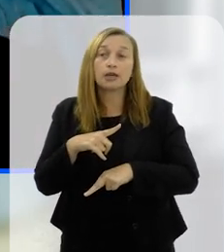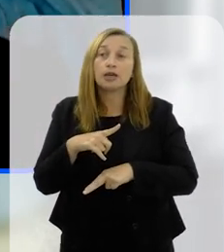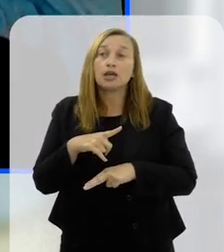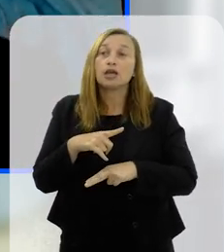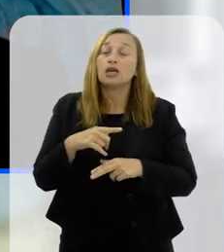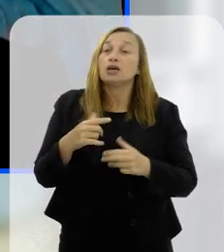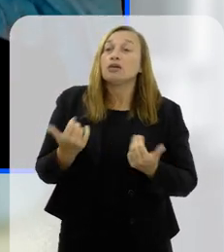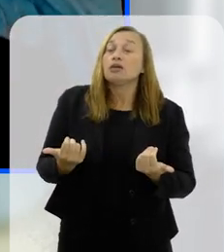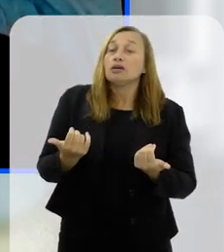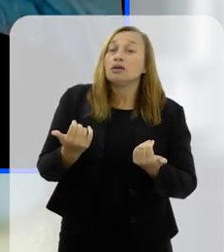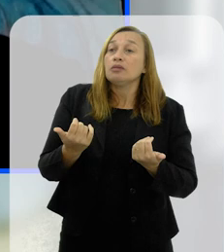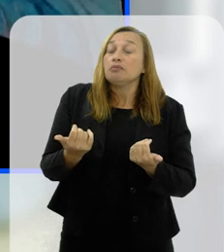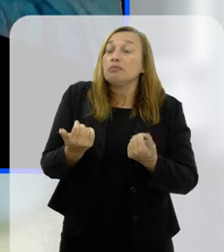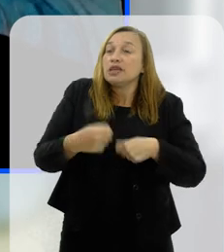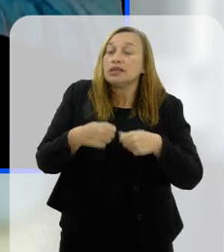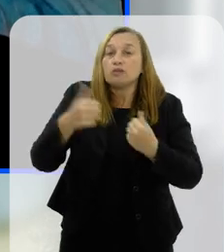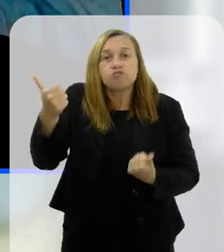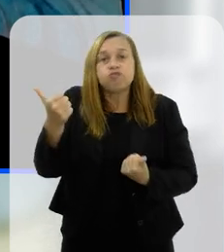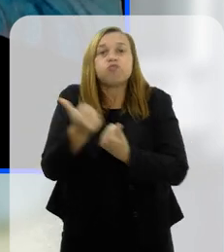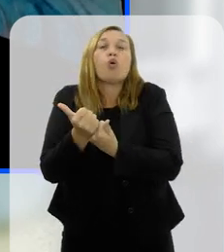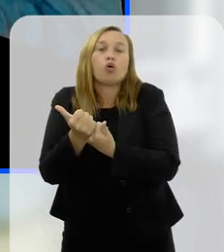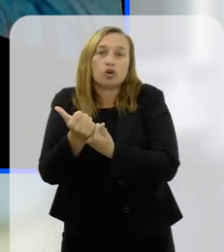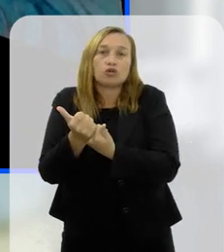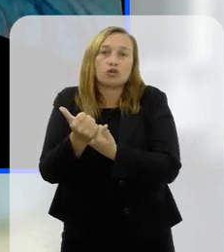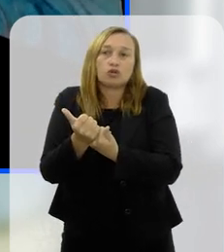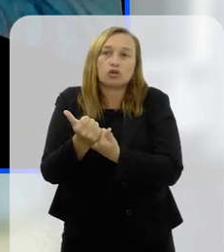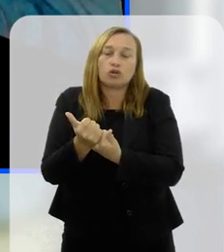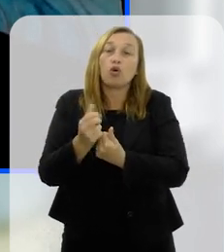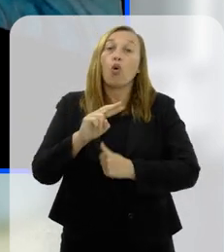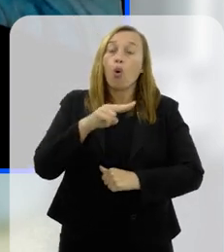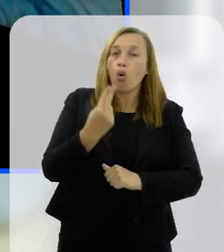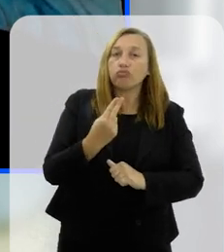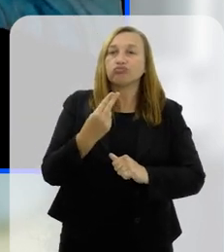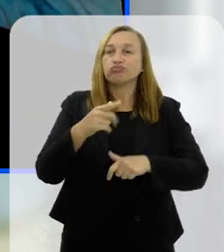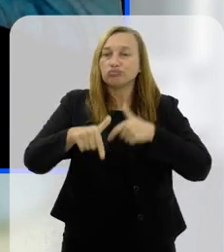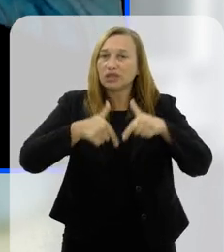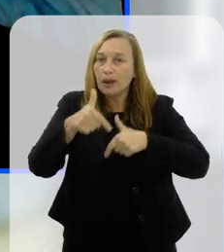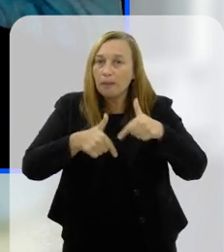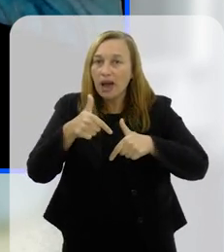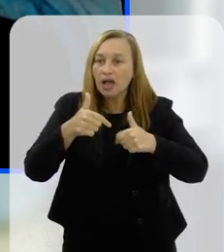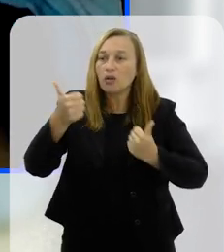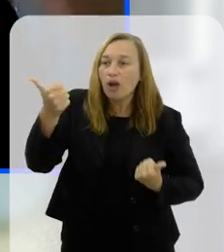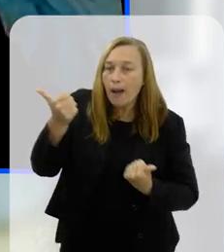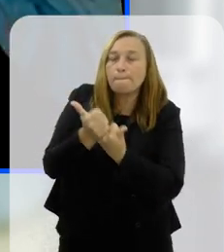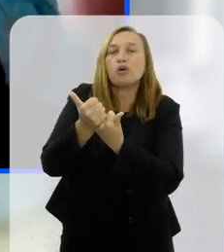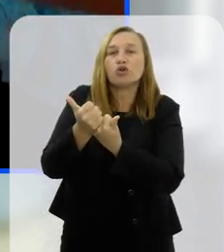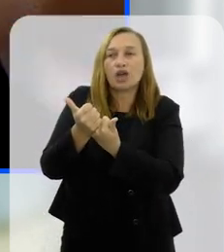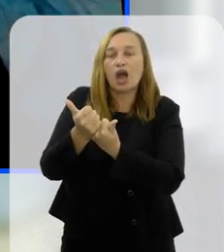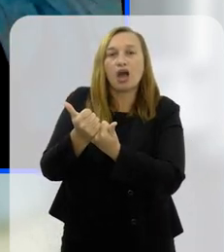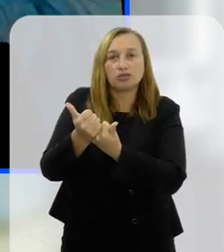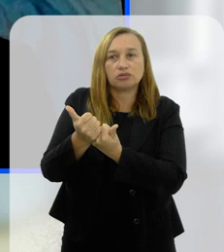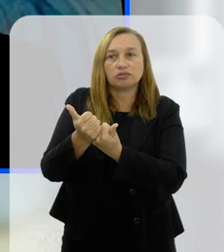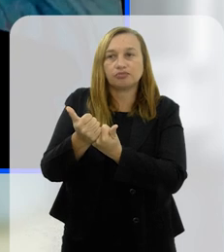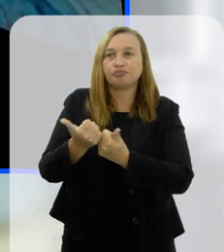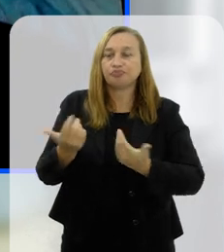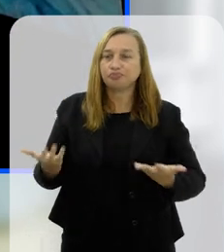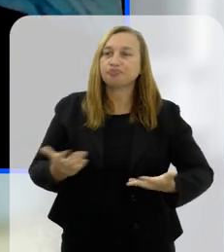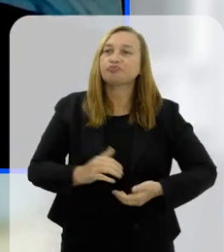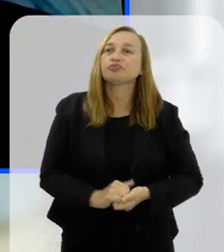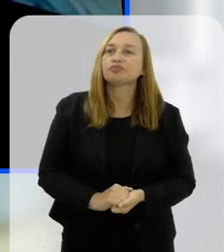razão entendeu que ele tem que ter um um apoio um emprego apoiado para para ele poder estar no mercado de